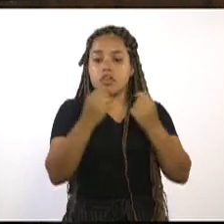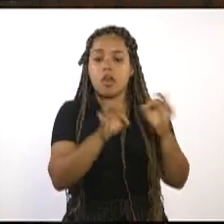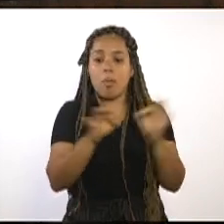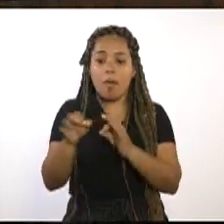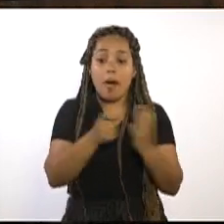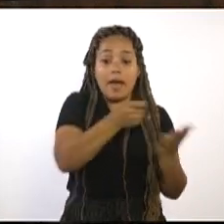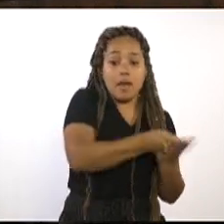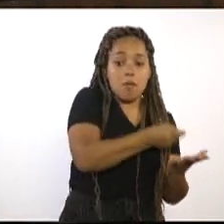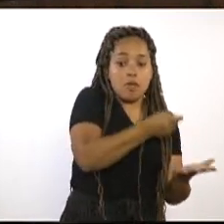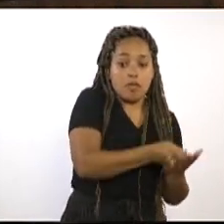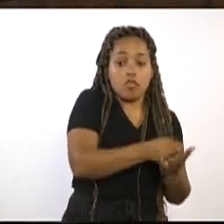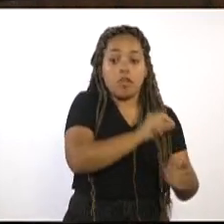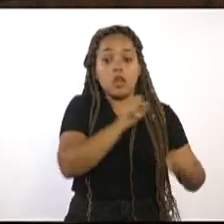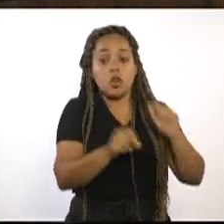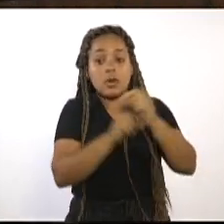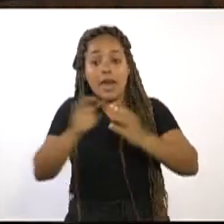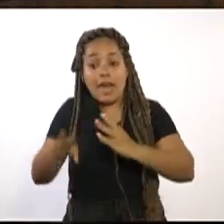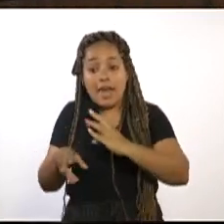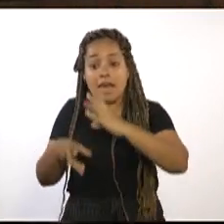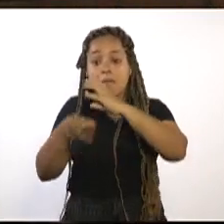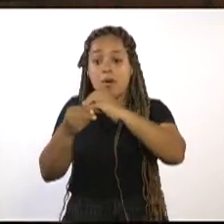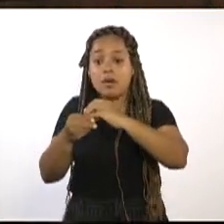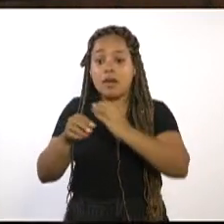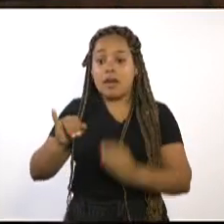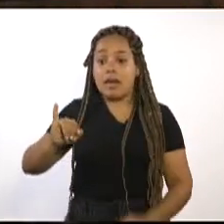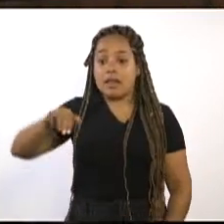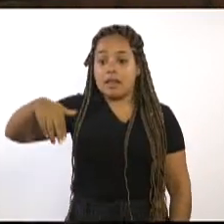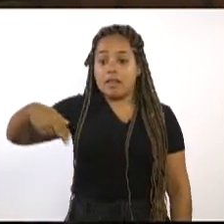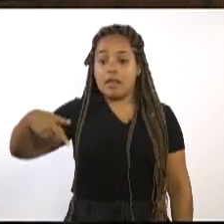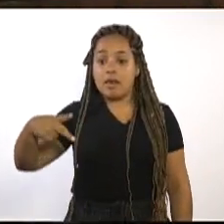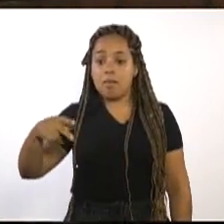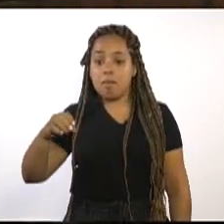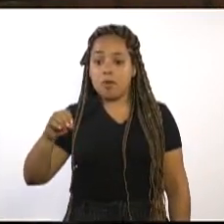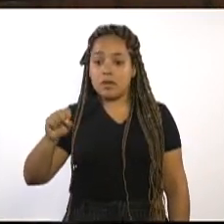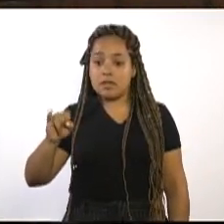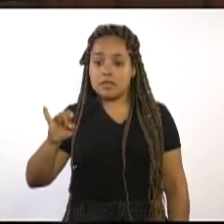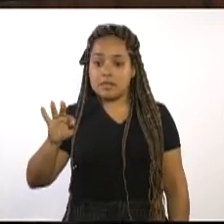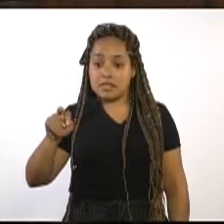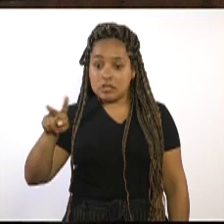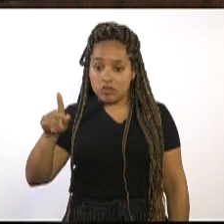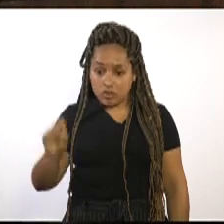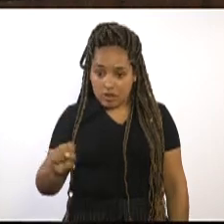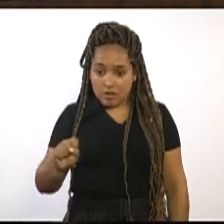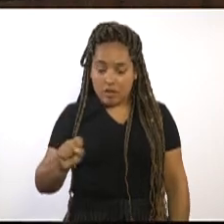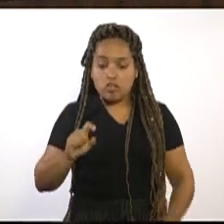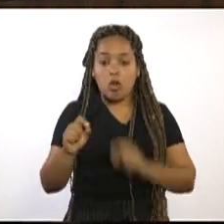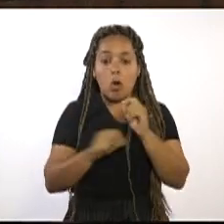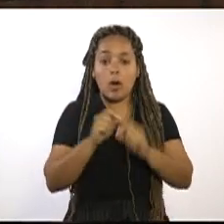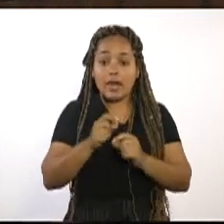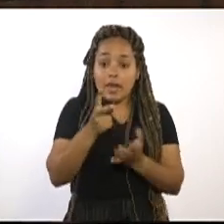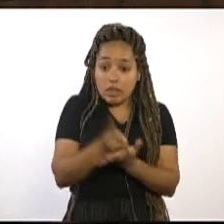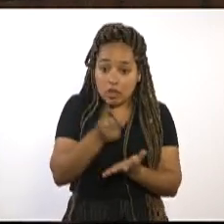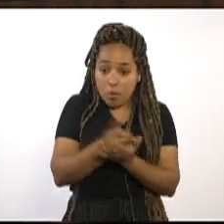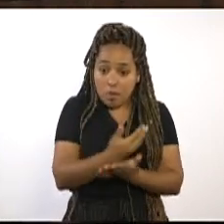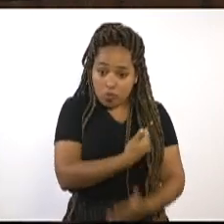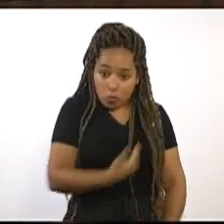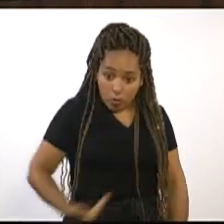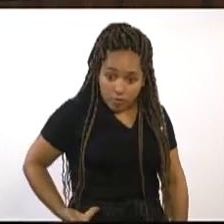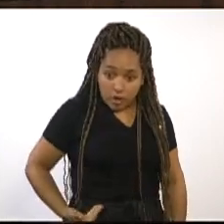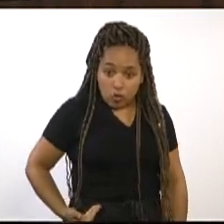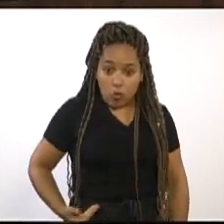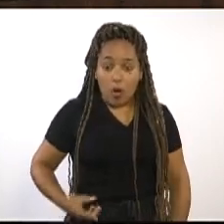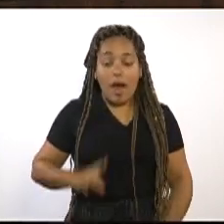impositivo de que são as emendas impositivas. Mesmo no modelo atual, o parlamento é quem dá a palavra